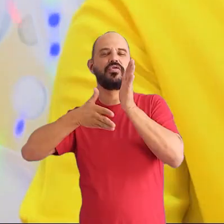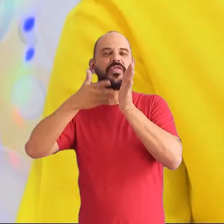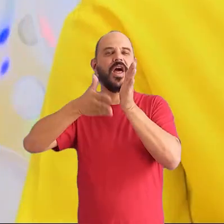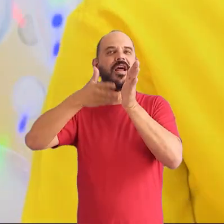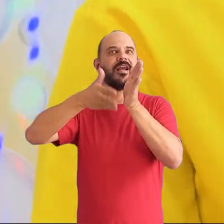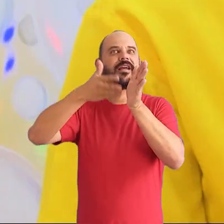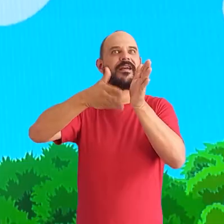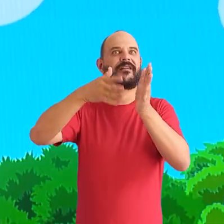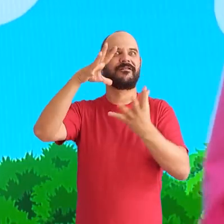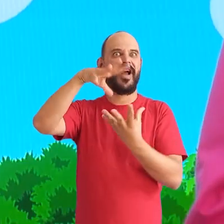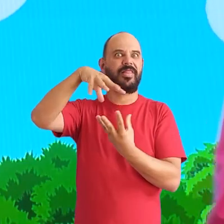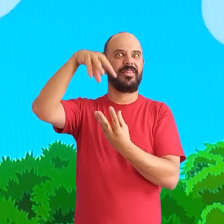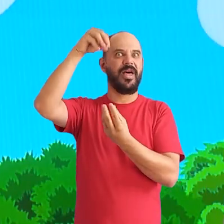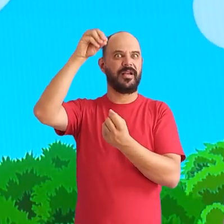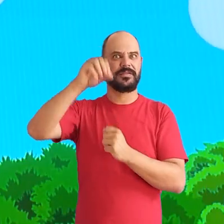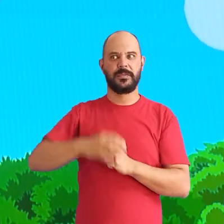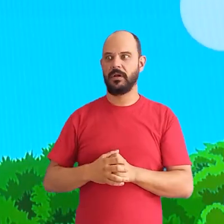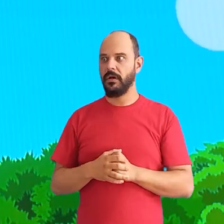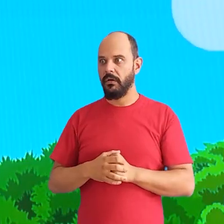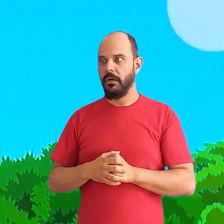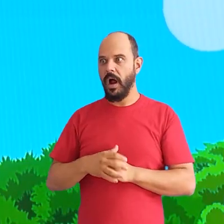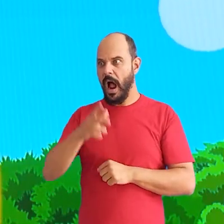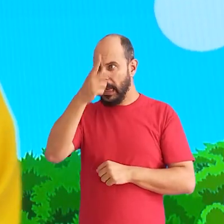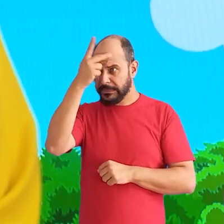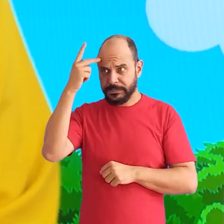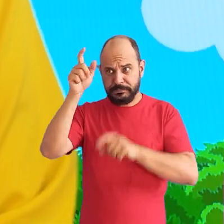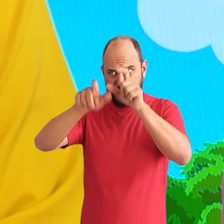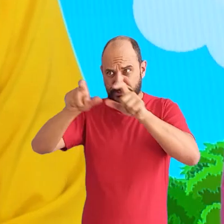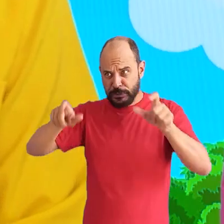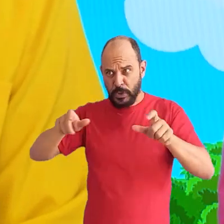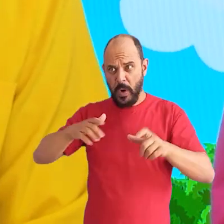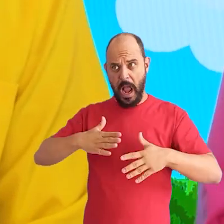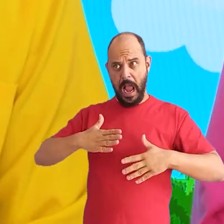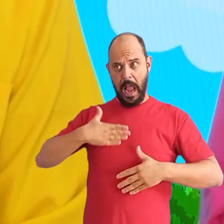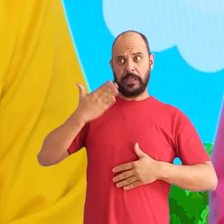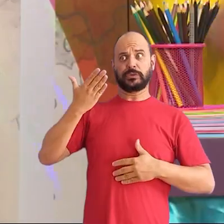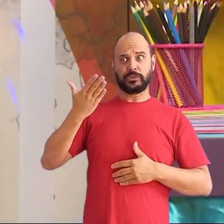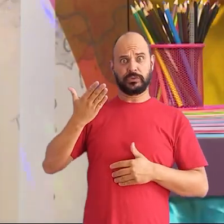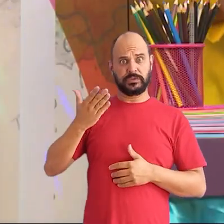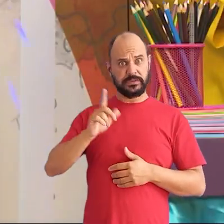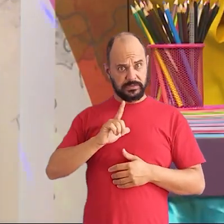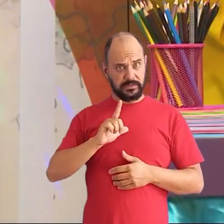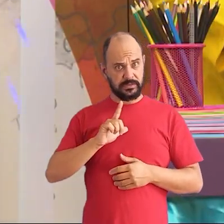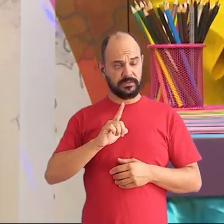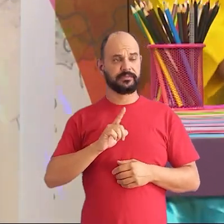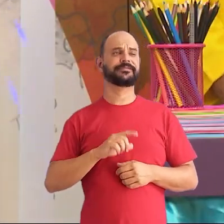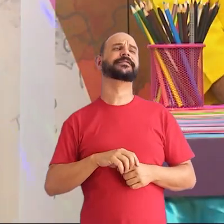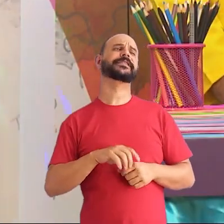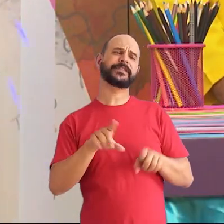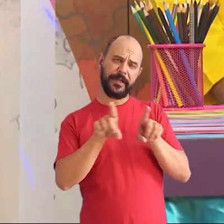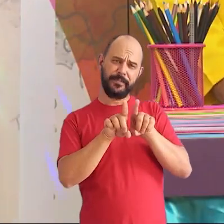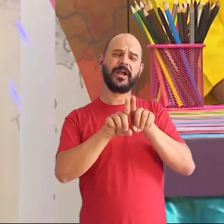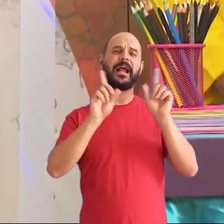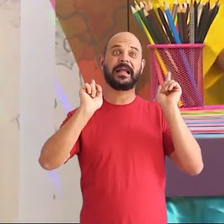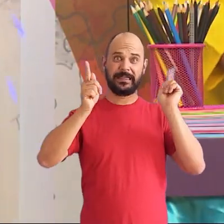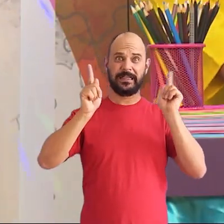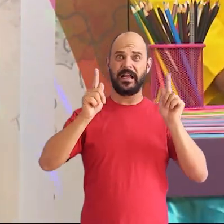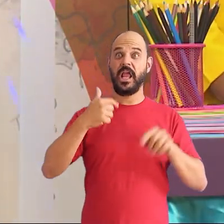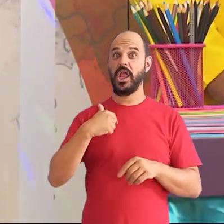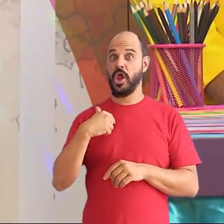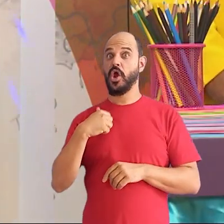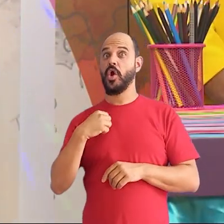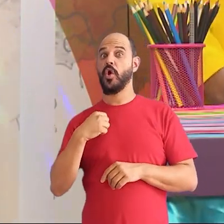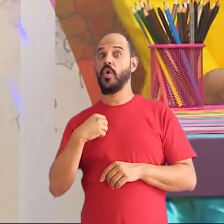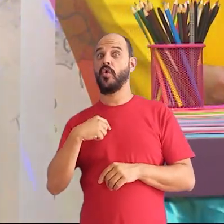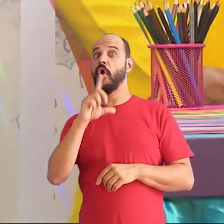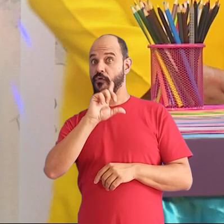trem fantasma. Desses que assustam as pessoas? E que são muito divertidos também. Deixa